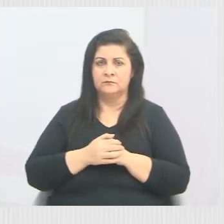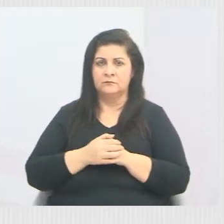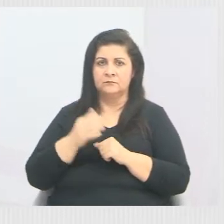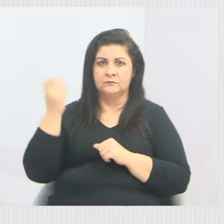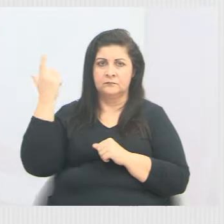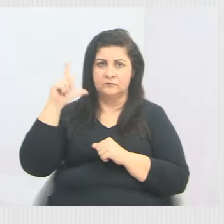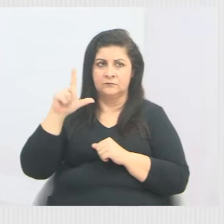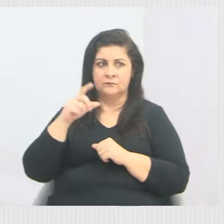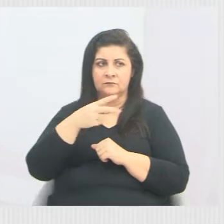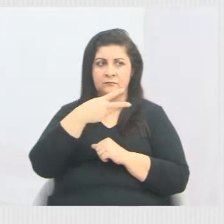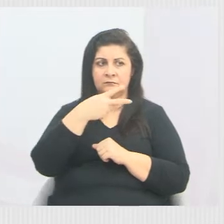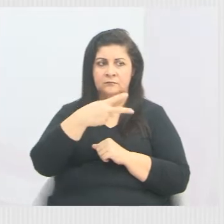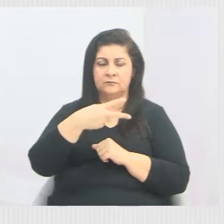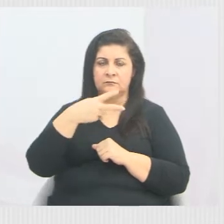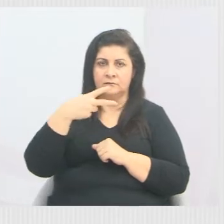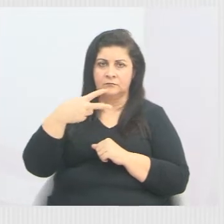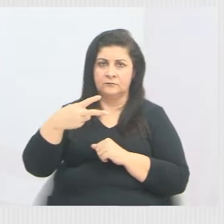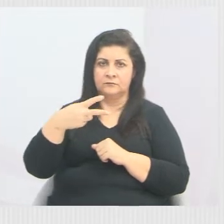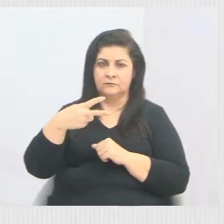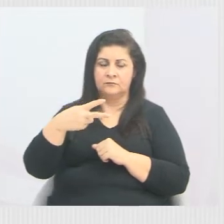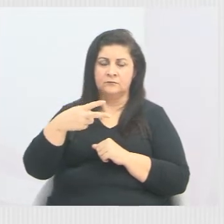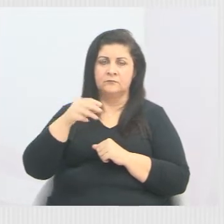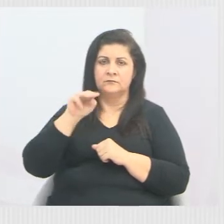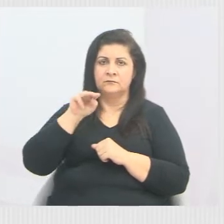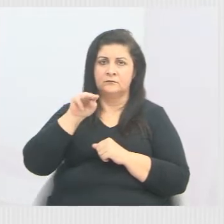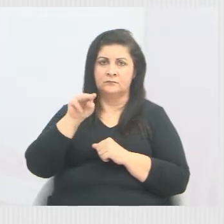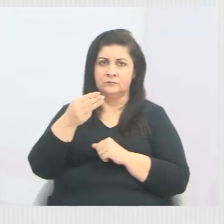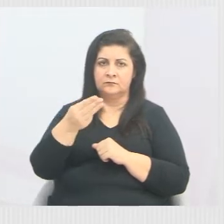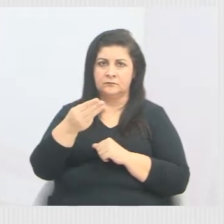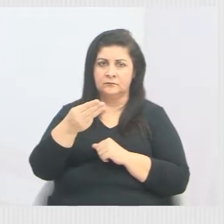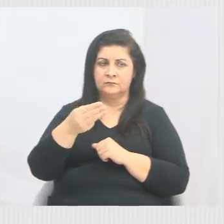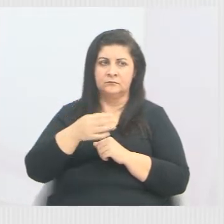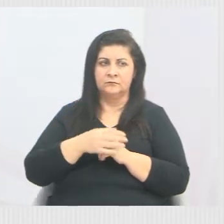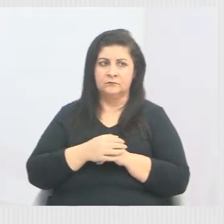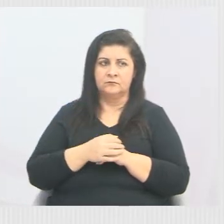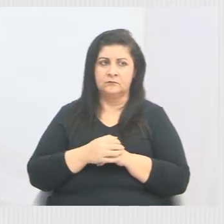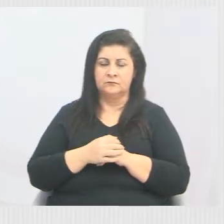29.847.000 e realizado até esse primeiro quadrimestre